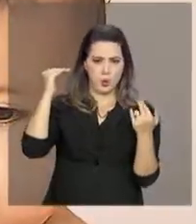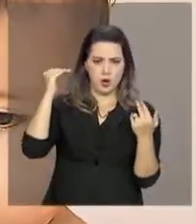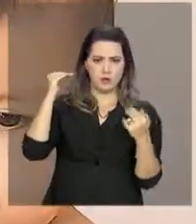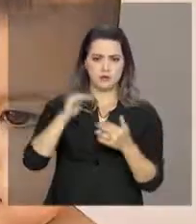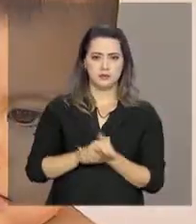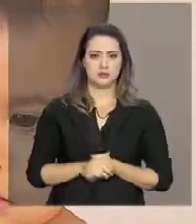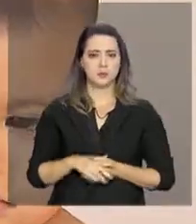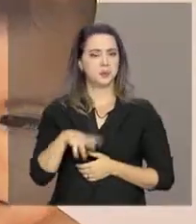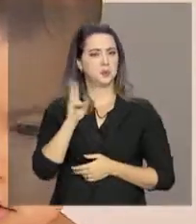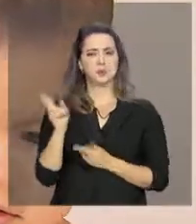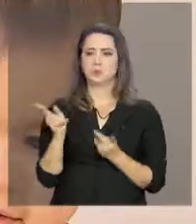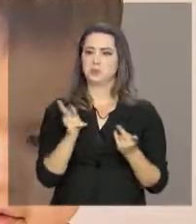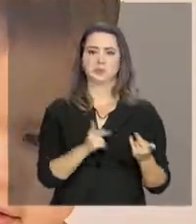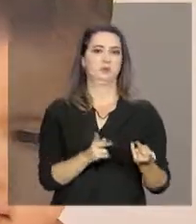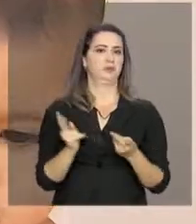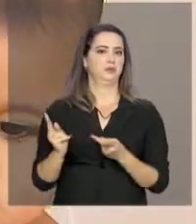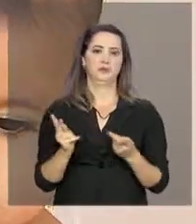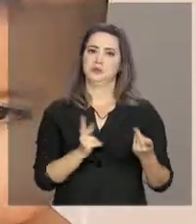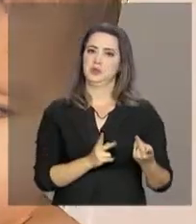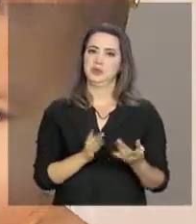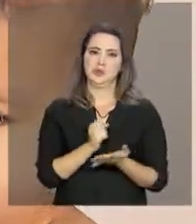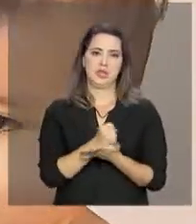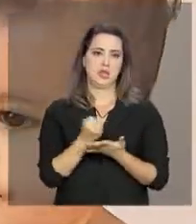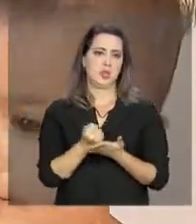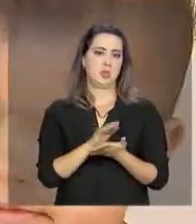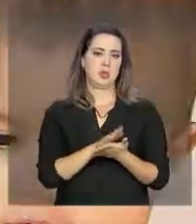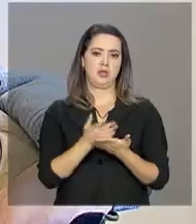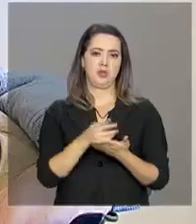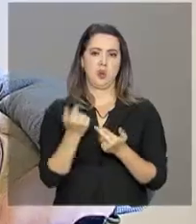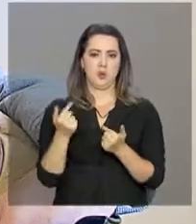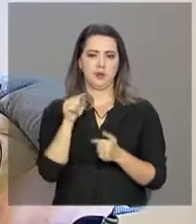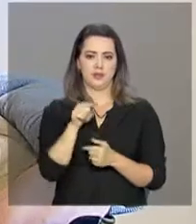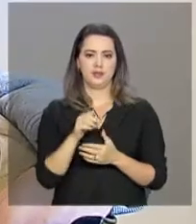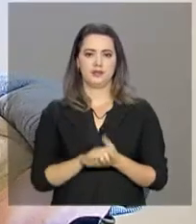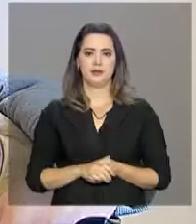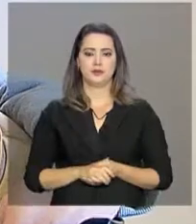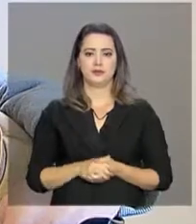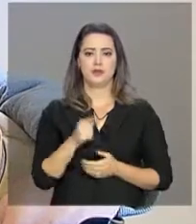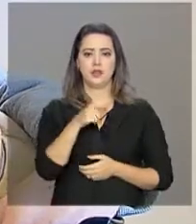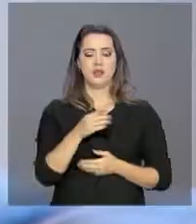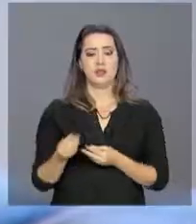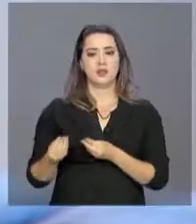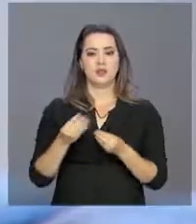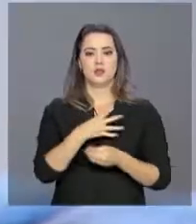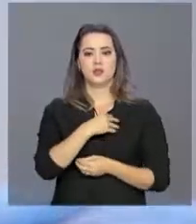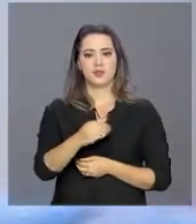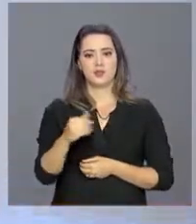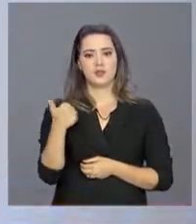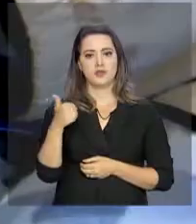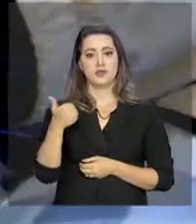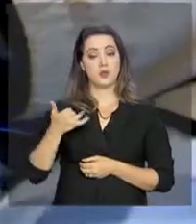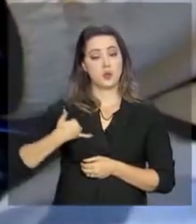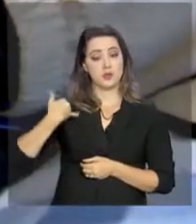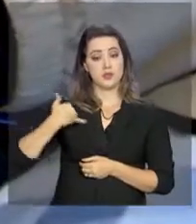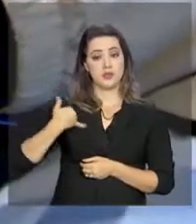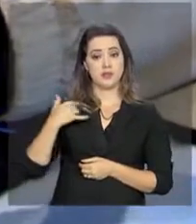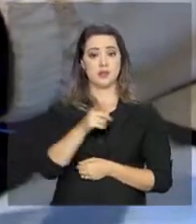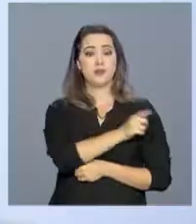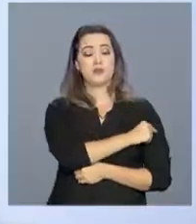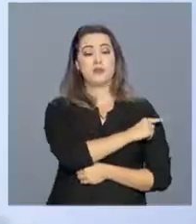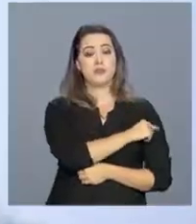não visito o meu cartão como eu visito o dela. Laurinda trouxe o filho Felipe, de 11 anos, para se